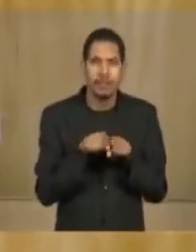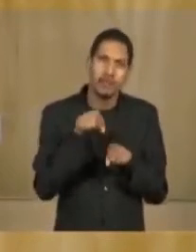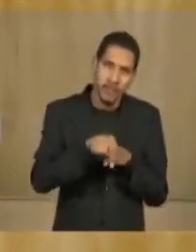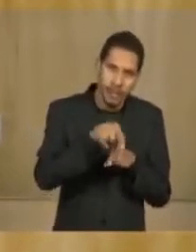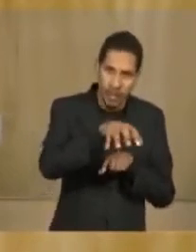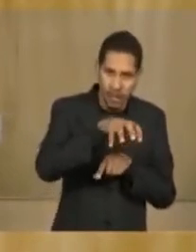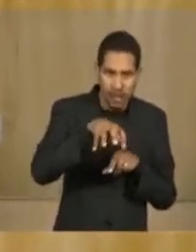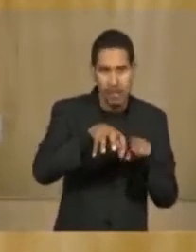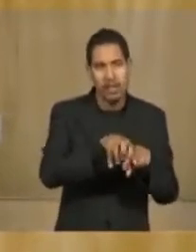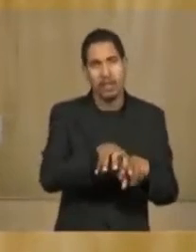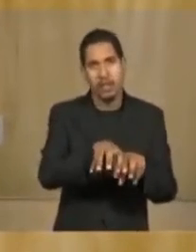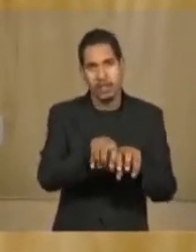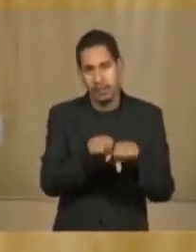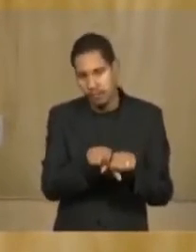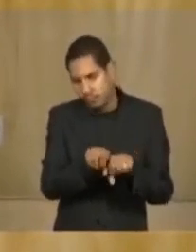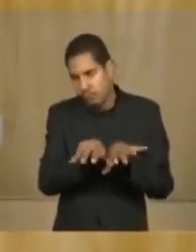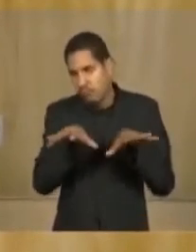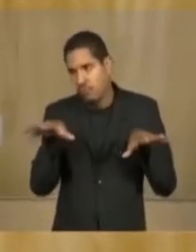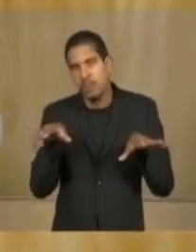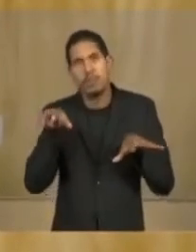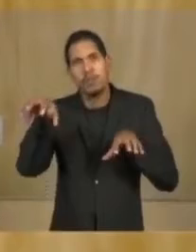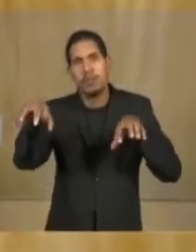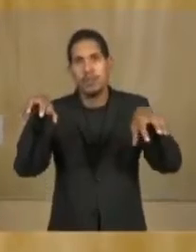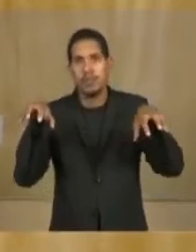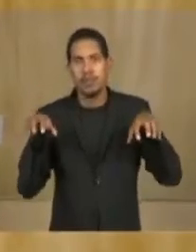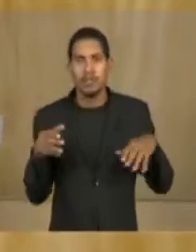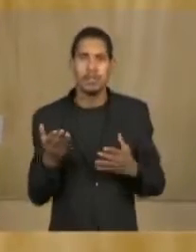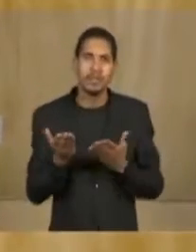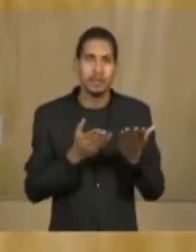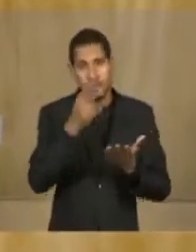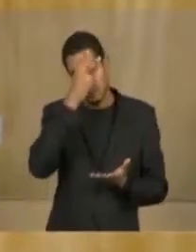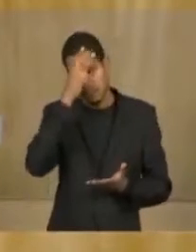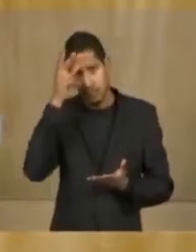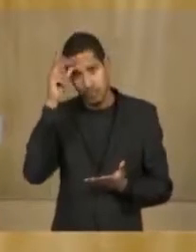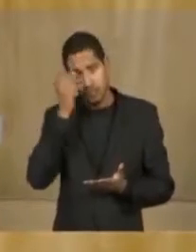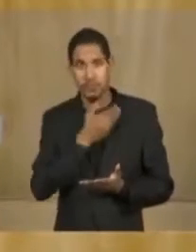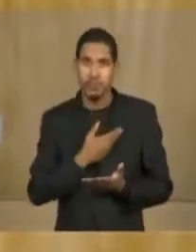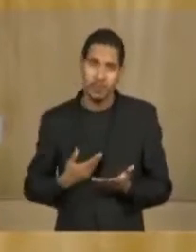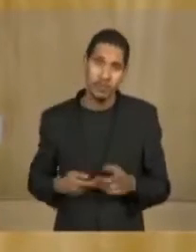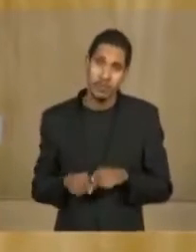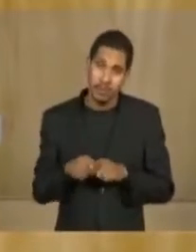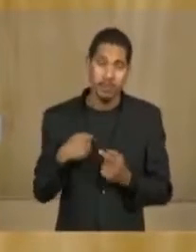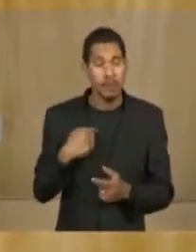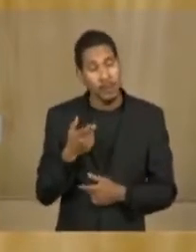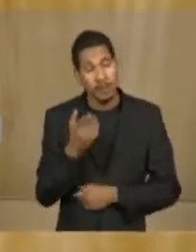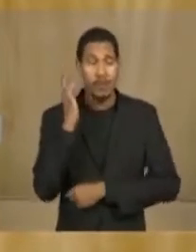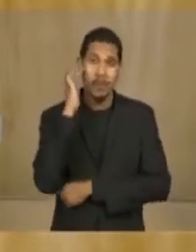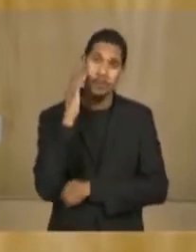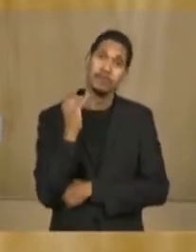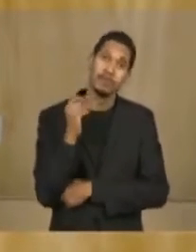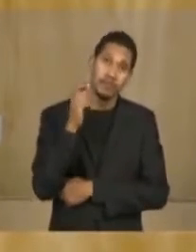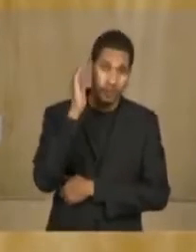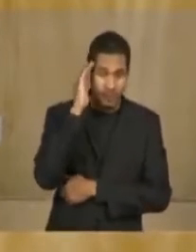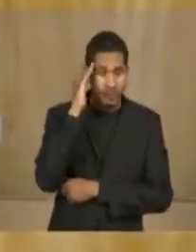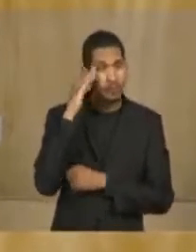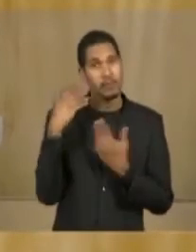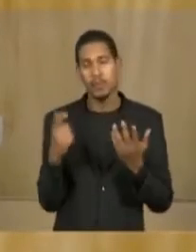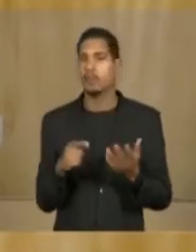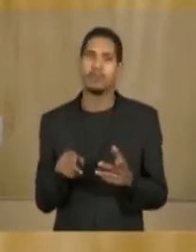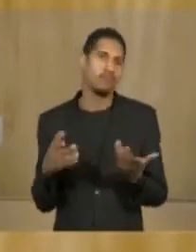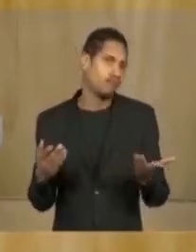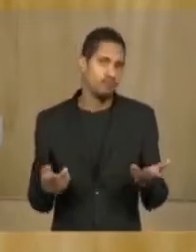conseguir acesso a serviços públicos. Compreendo, mas isso não funcionou. A